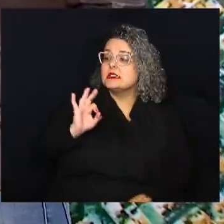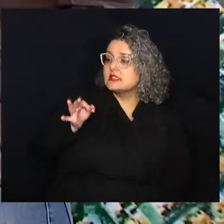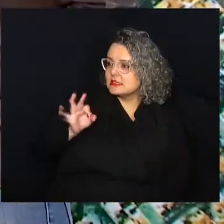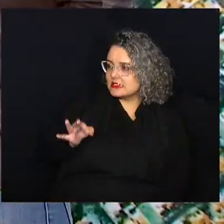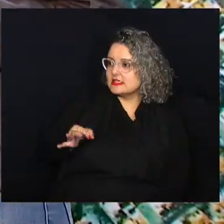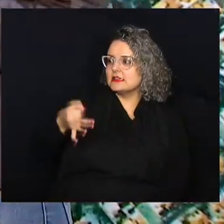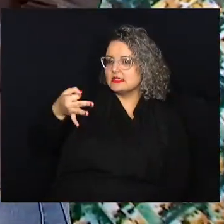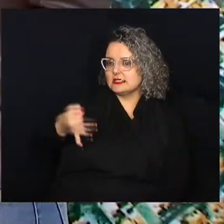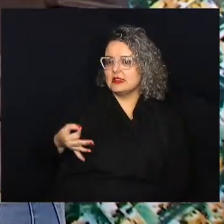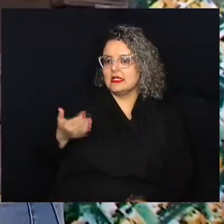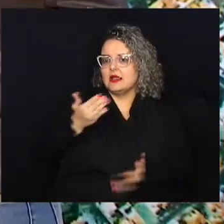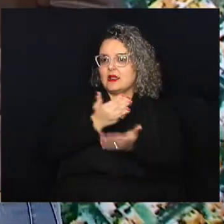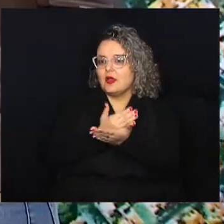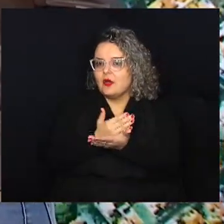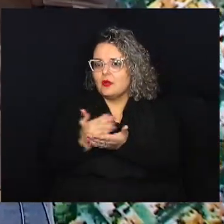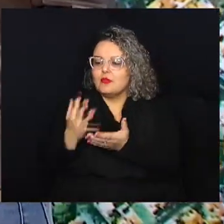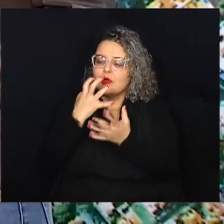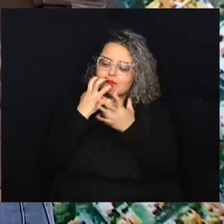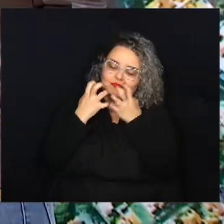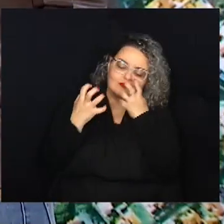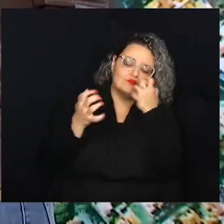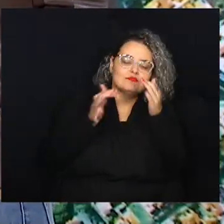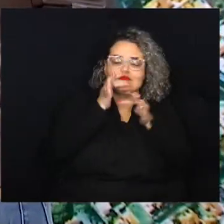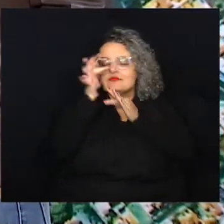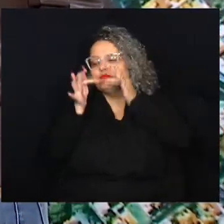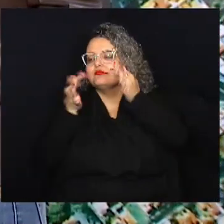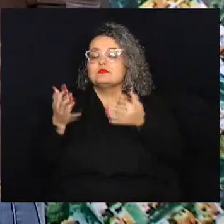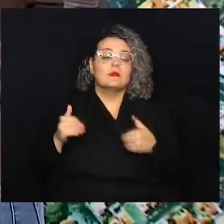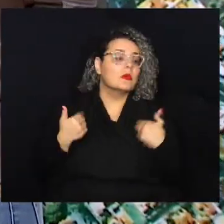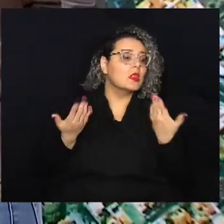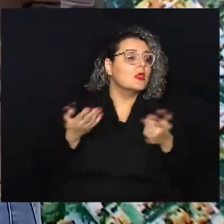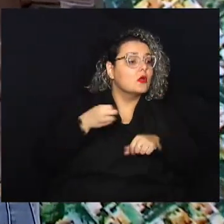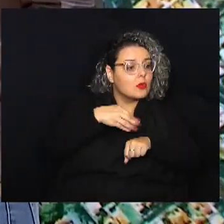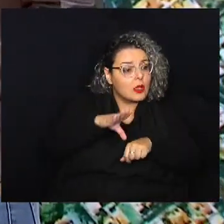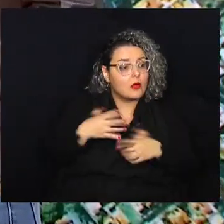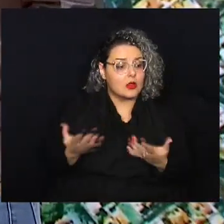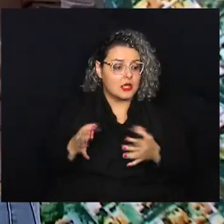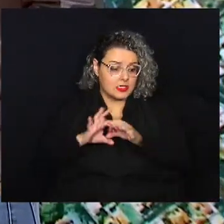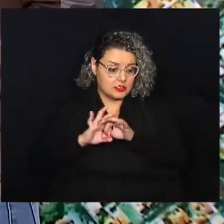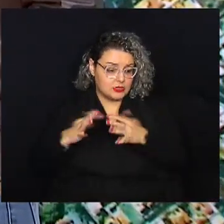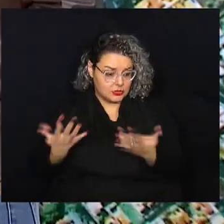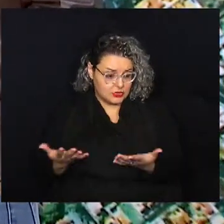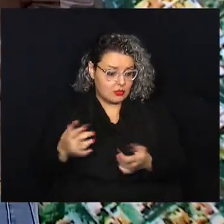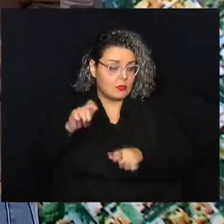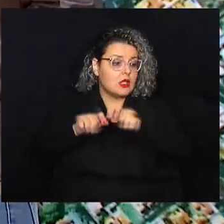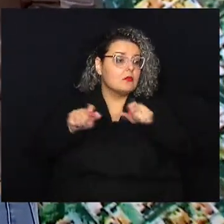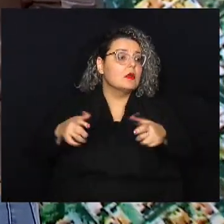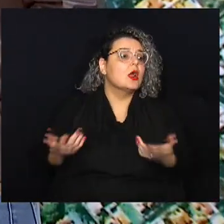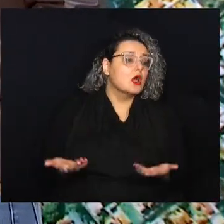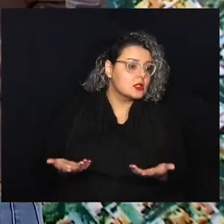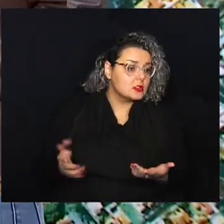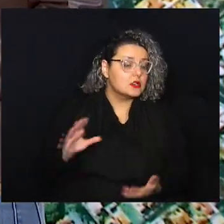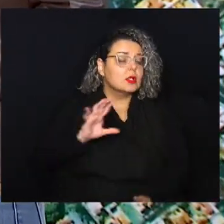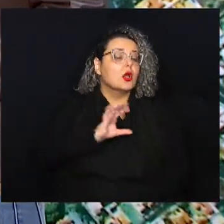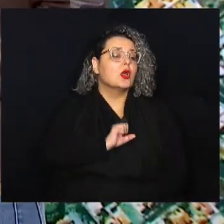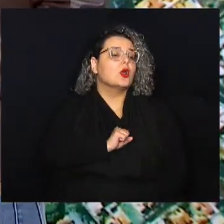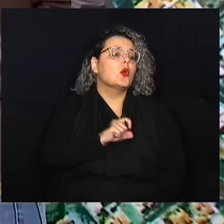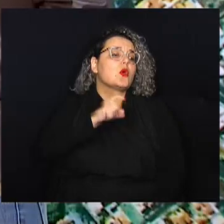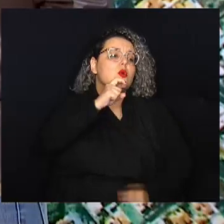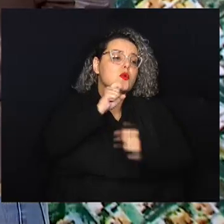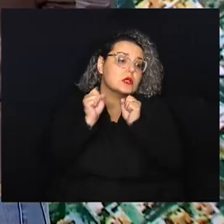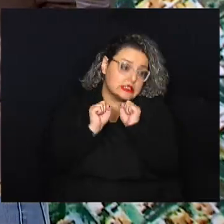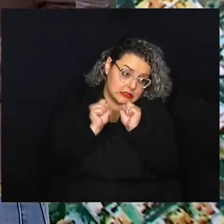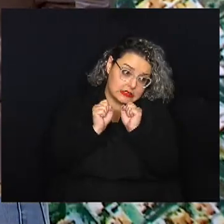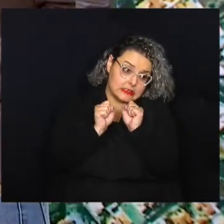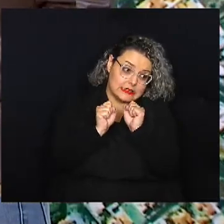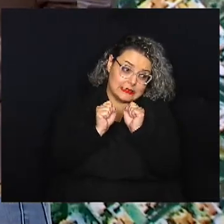temos aí, então, a entrada da primavera. E qual a dica que você deixa para as pessoas que gostam do inverno e para